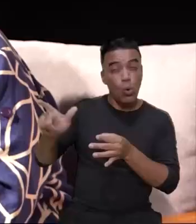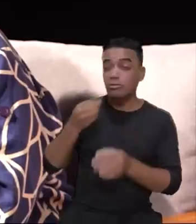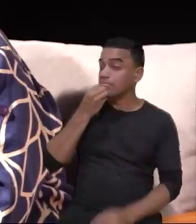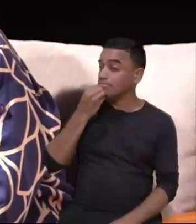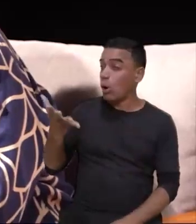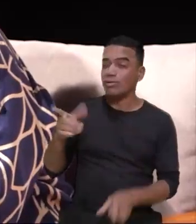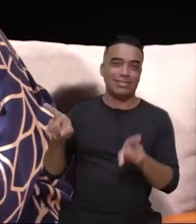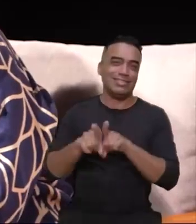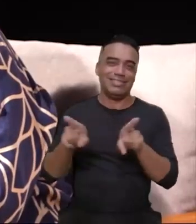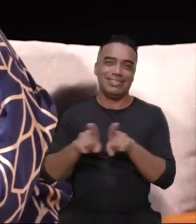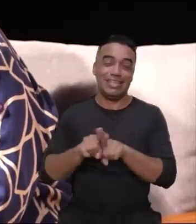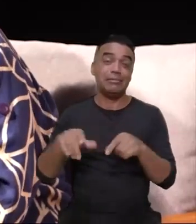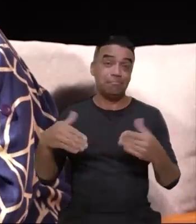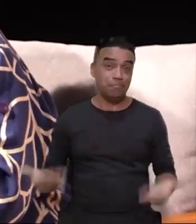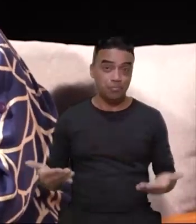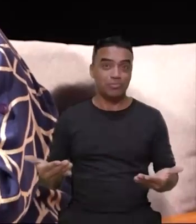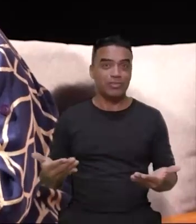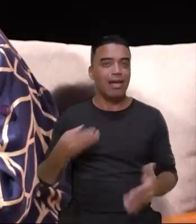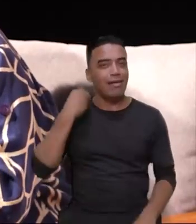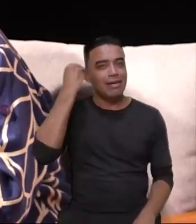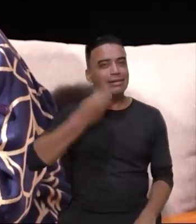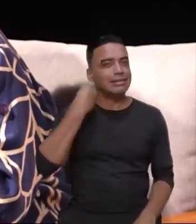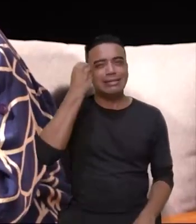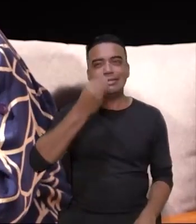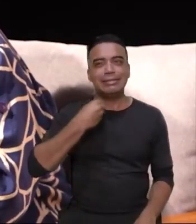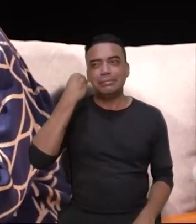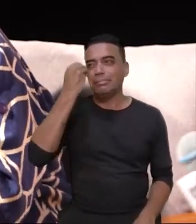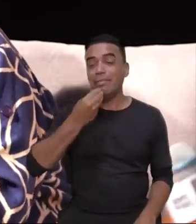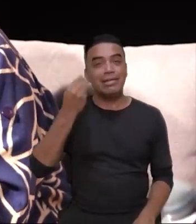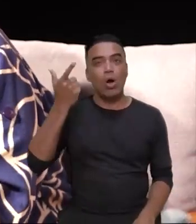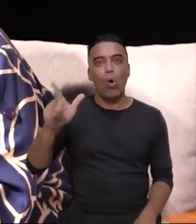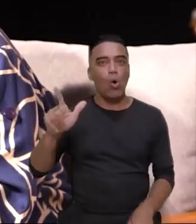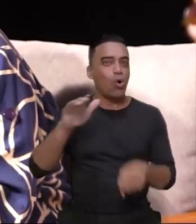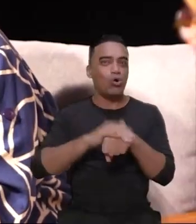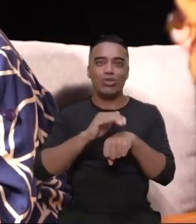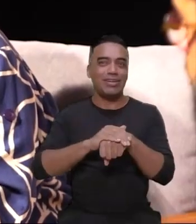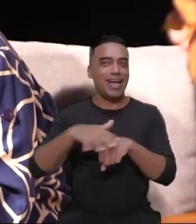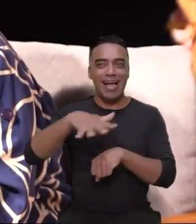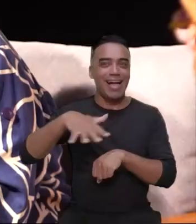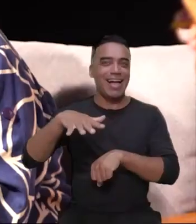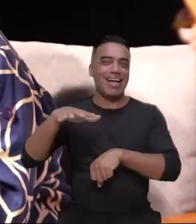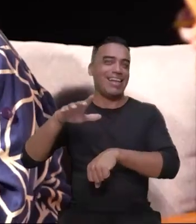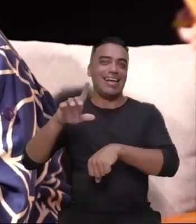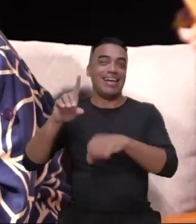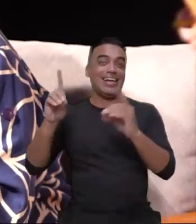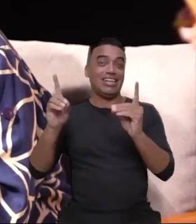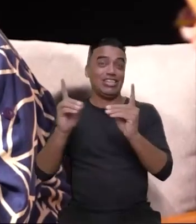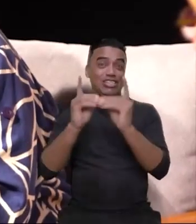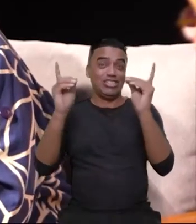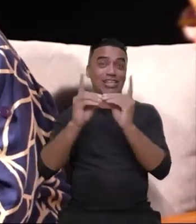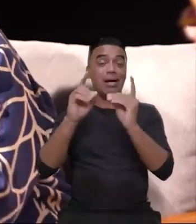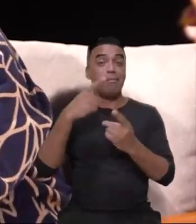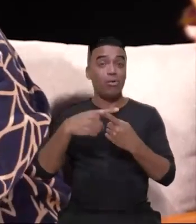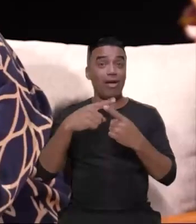muito bons. Então, é experimentar outro lado da didática, porque é uma